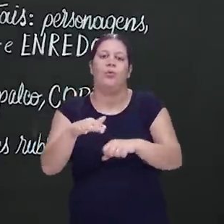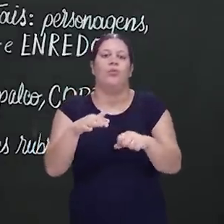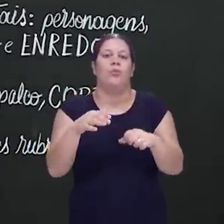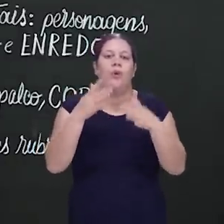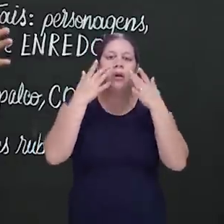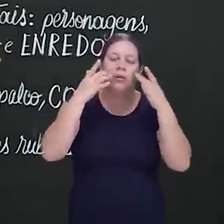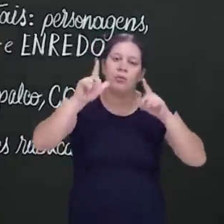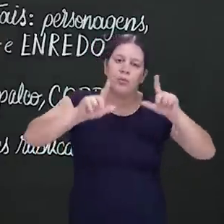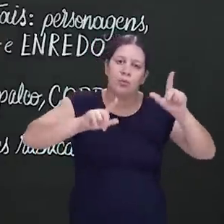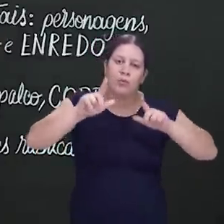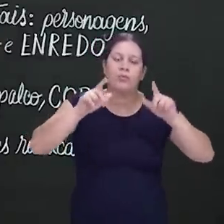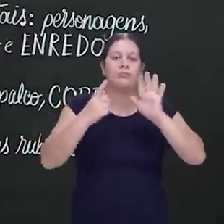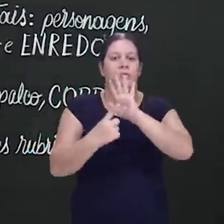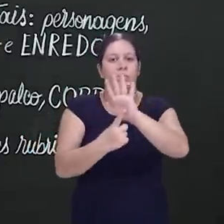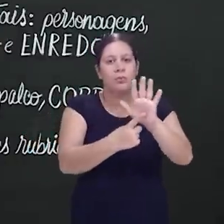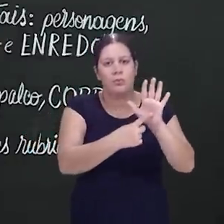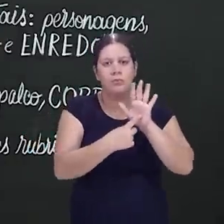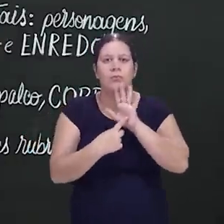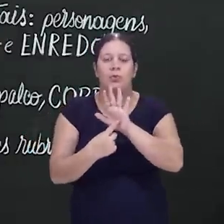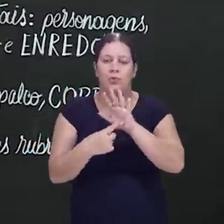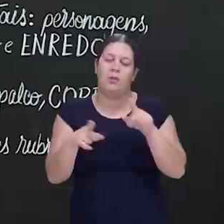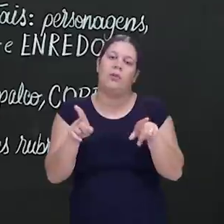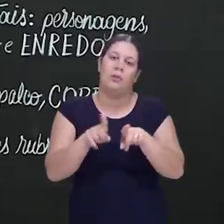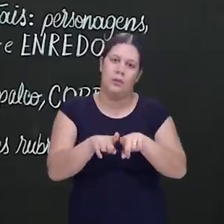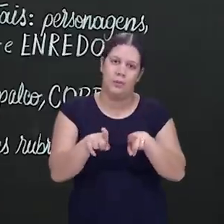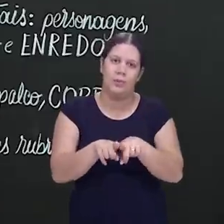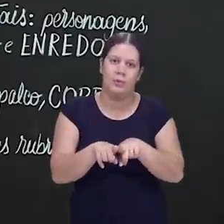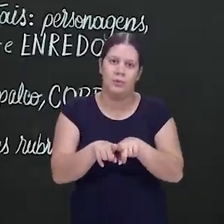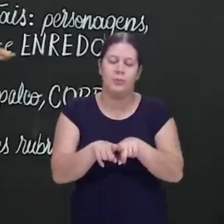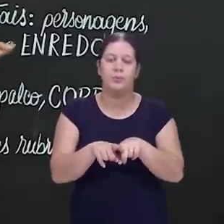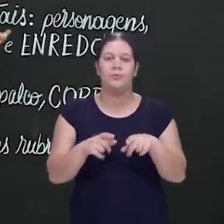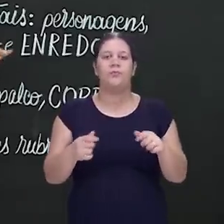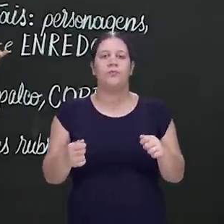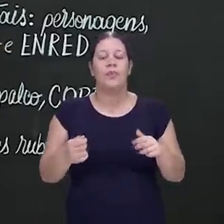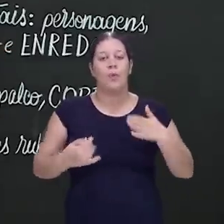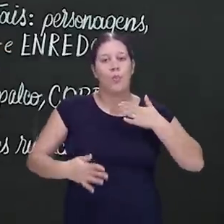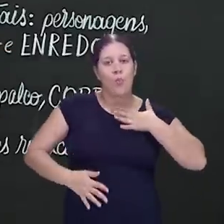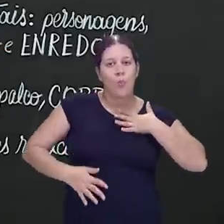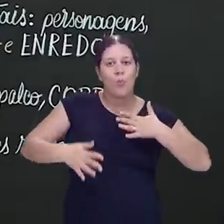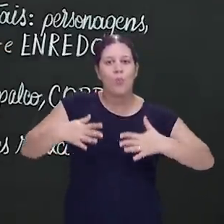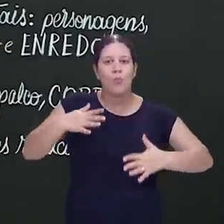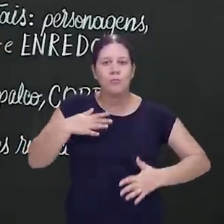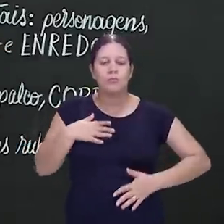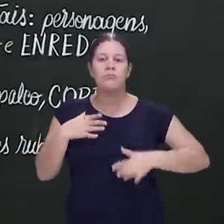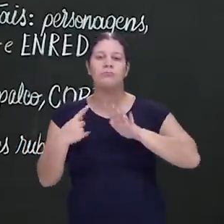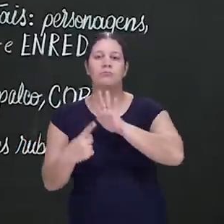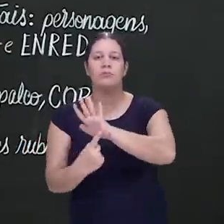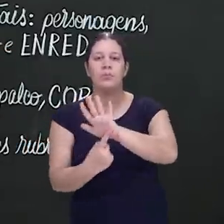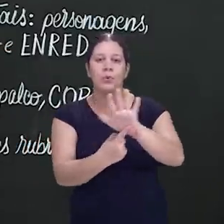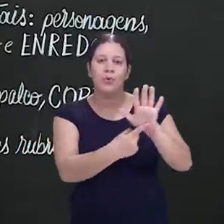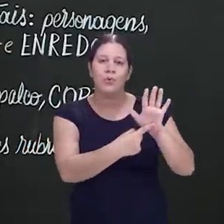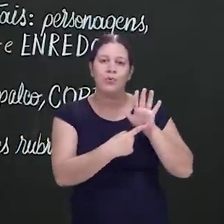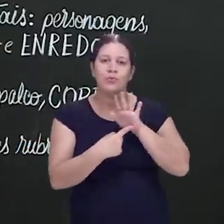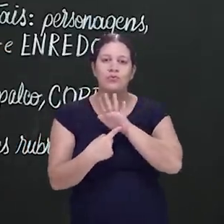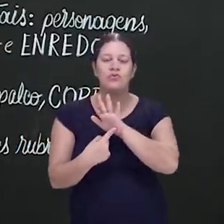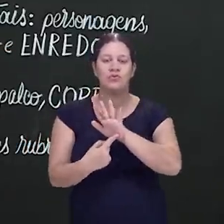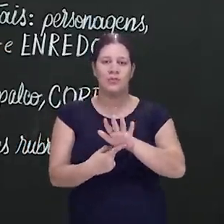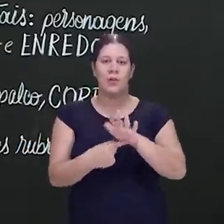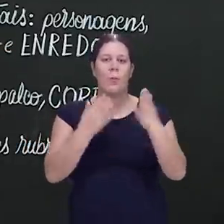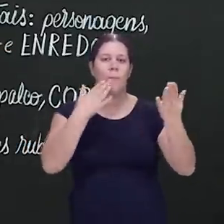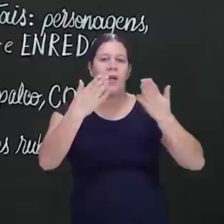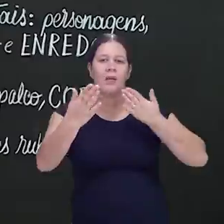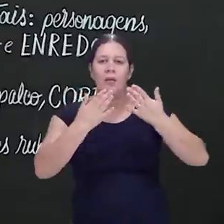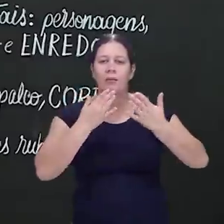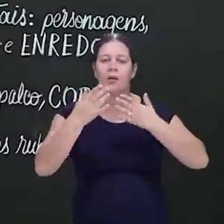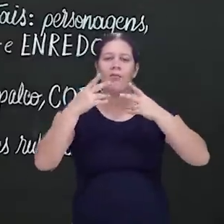seus espetáculos longe dos palcos tradicionais. O corpo fala tanto quanto os diálogos, então é